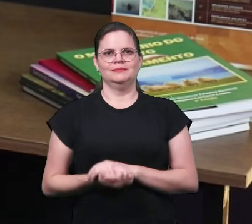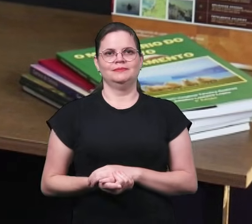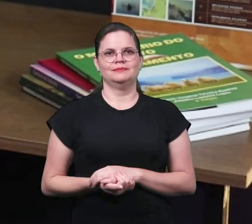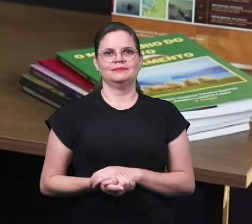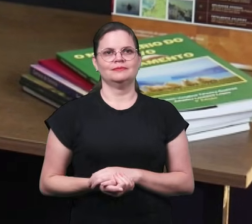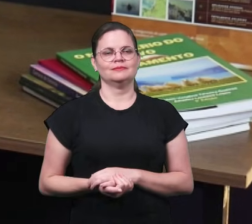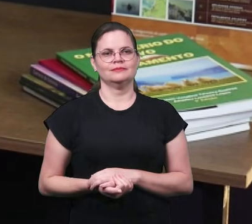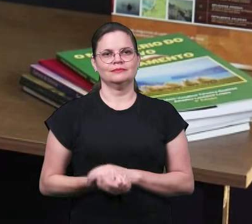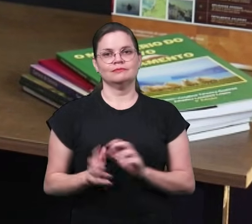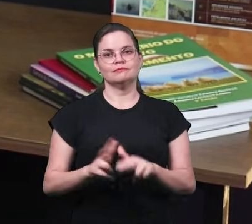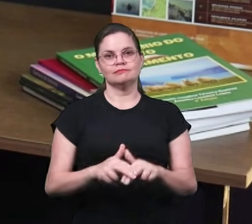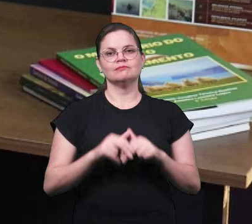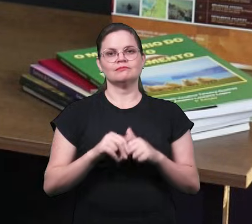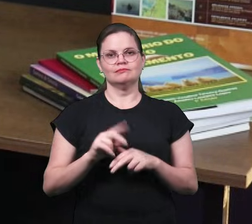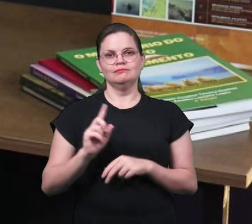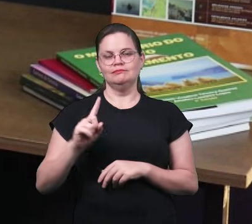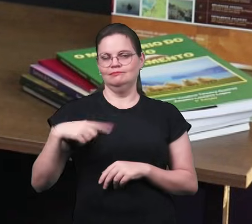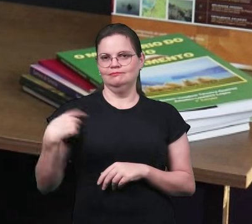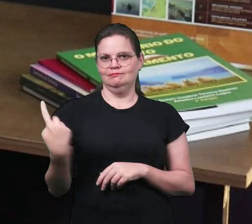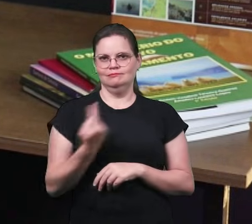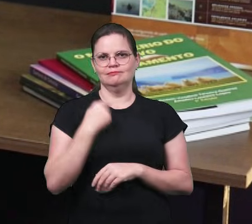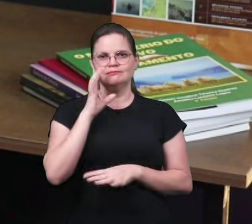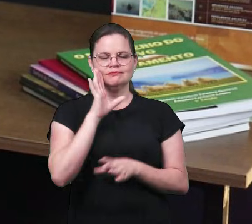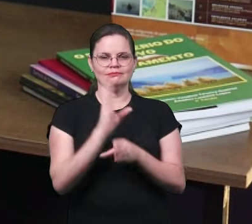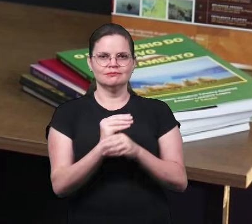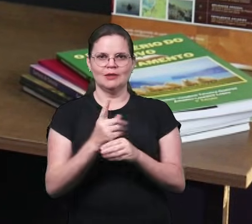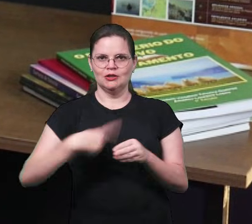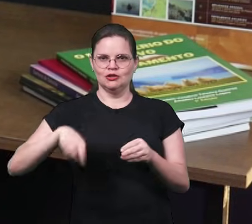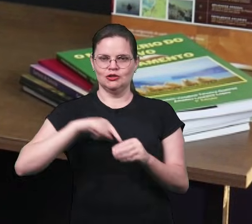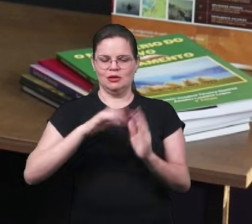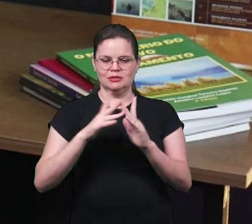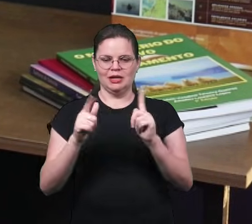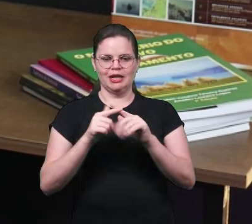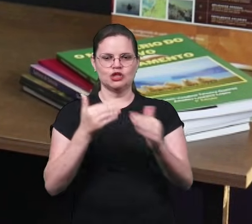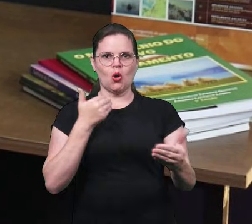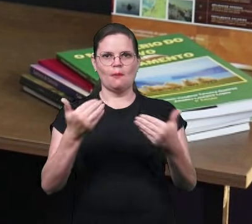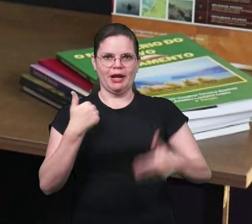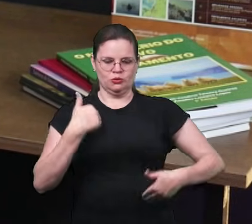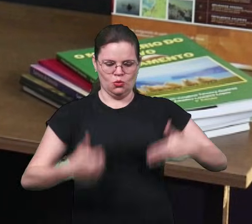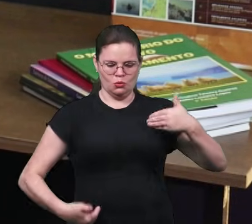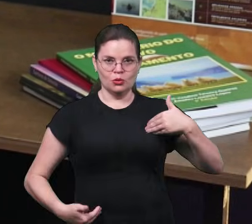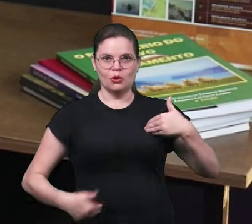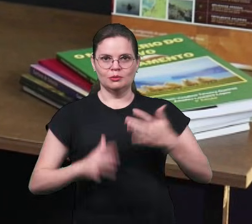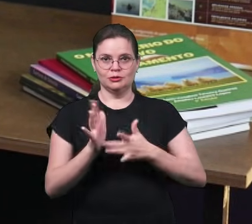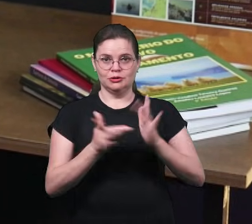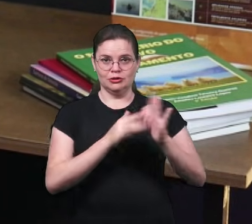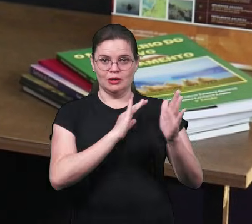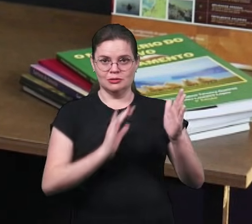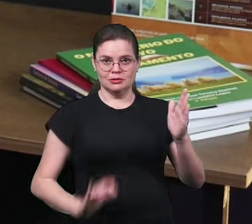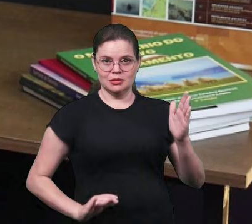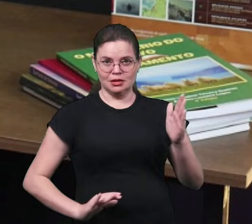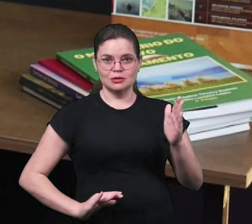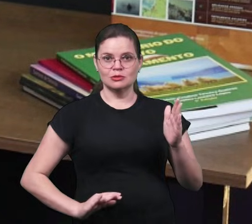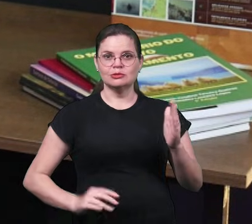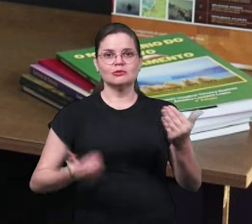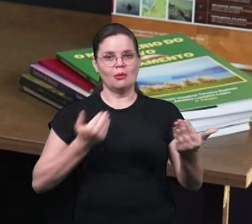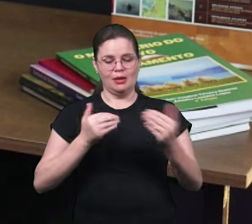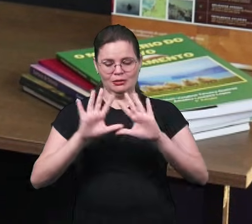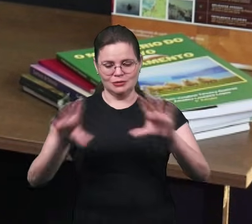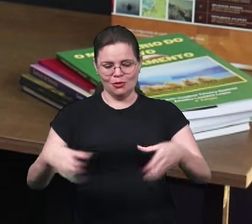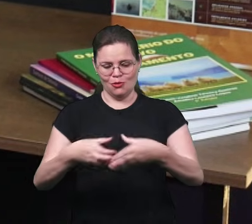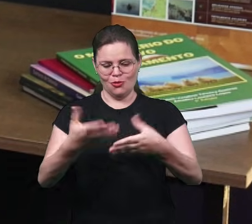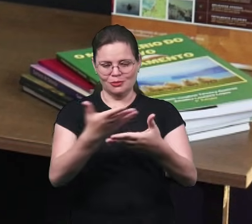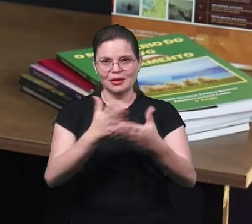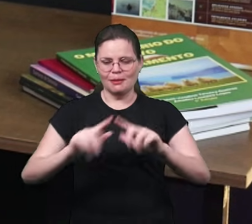Deus. Então é por isso que a obra como corpo, ela funciona, né? Por quê? Porque há uma esperança única